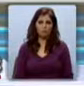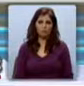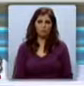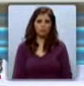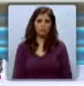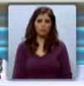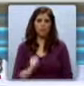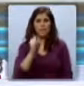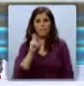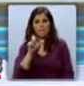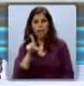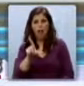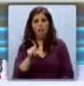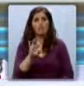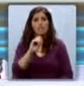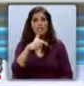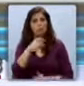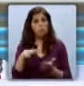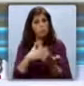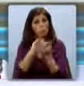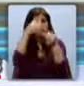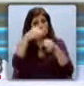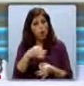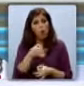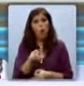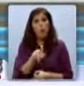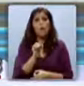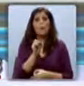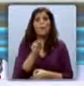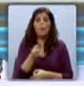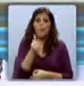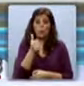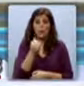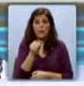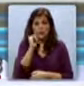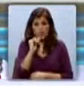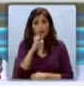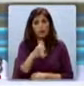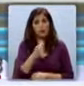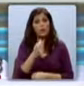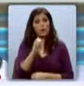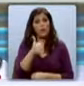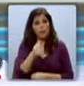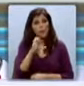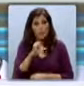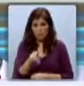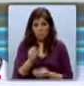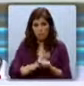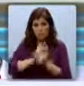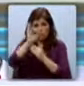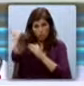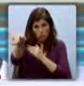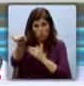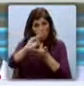a Isabel dos Santos já formalizou a proposta de fusão entre o bpi e o BCP empresário angolano envia uma carta ao presidente executivo do